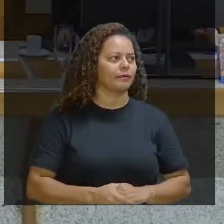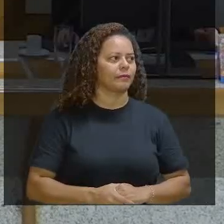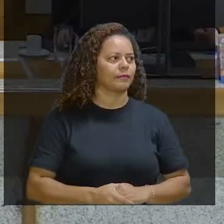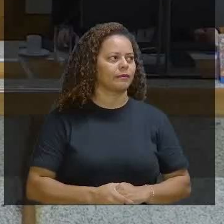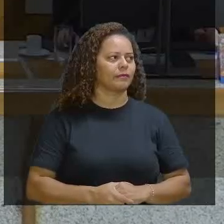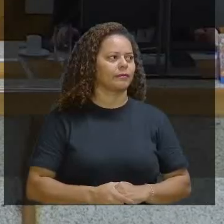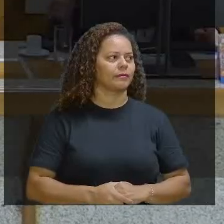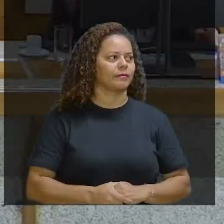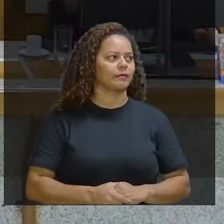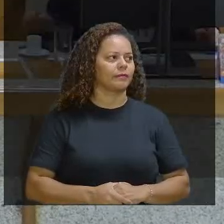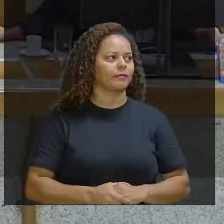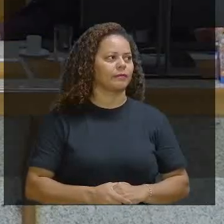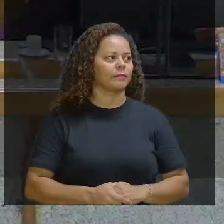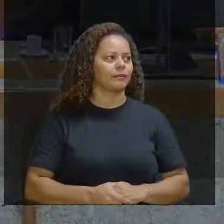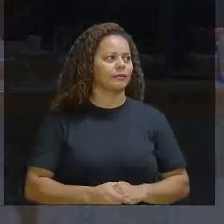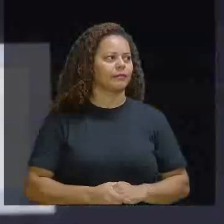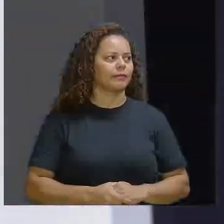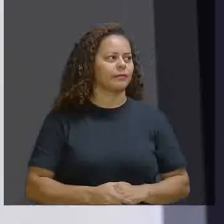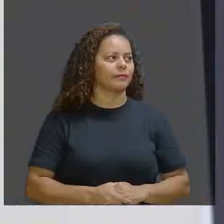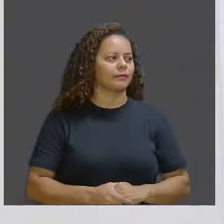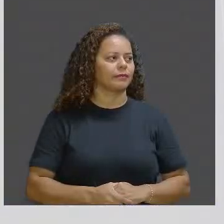Recording stop.